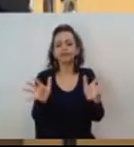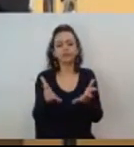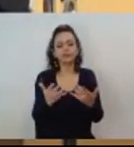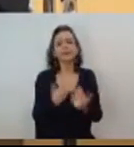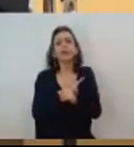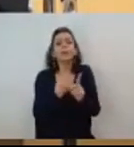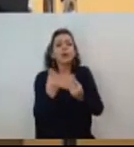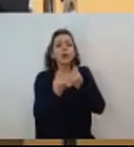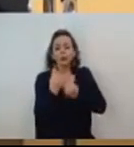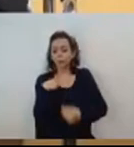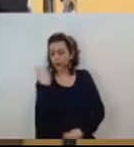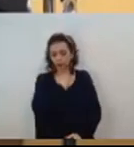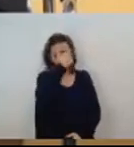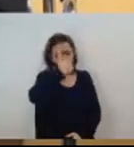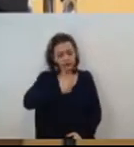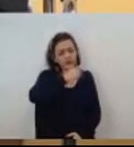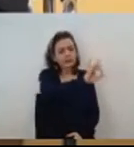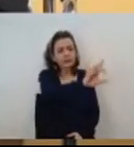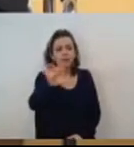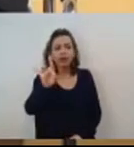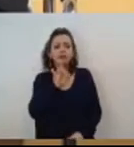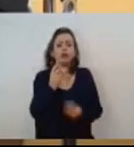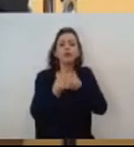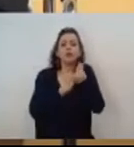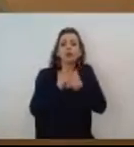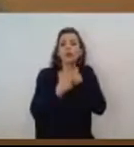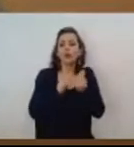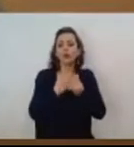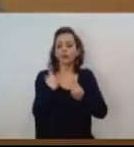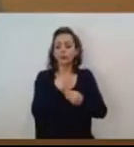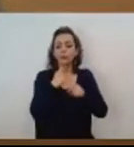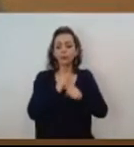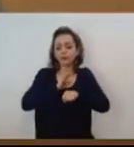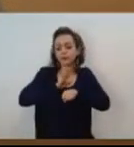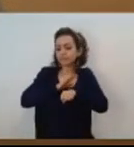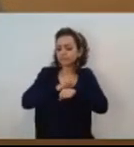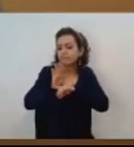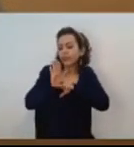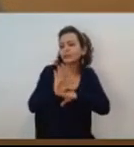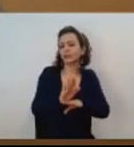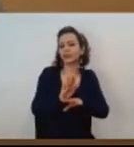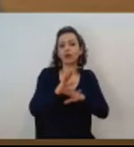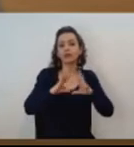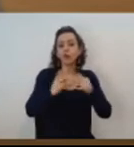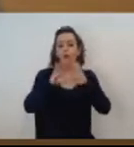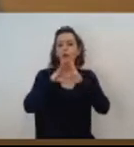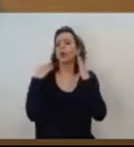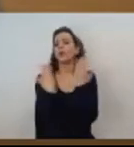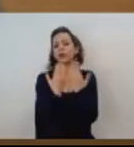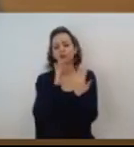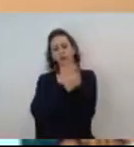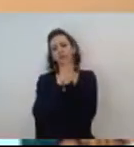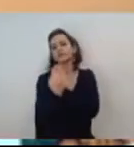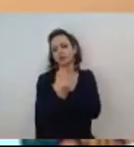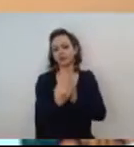gente sabe que é muito mais do que isso né meu amor sem dúvida aqui que eu acho que o Carrefour e o Carrefour